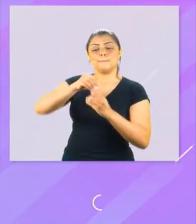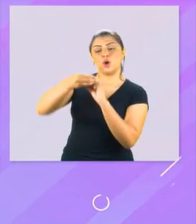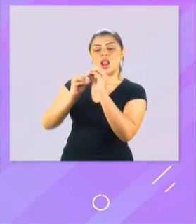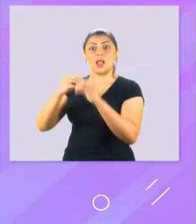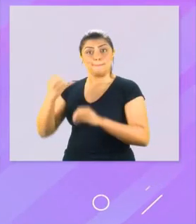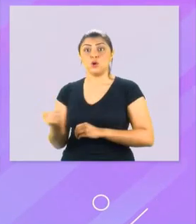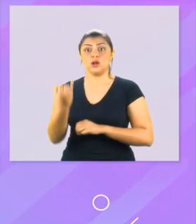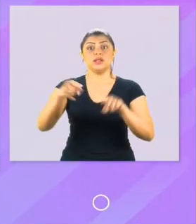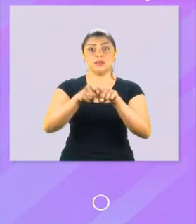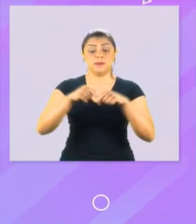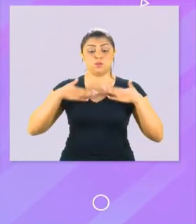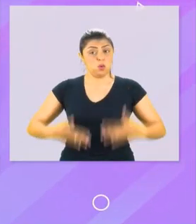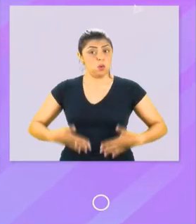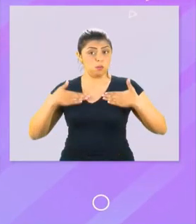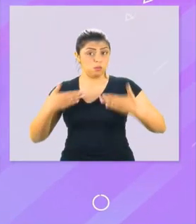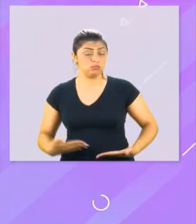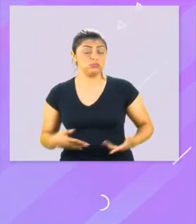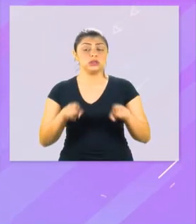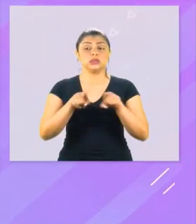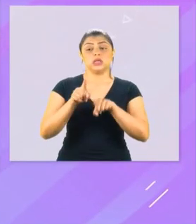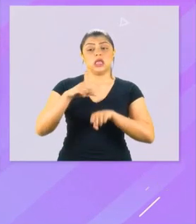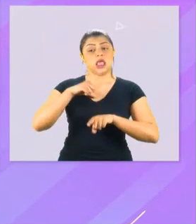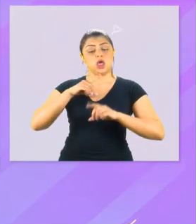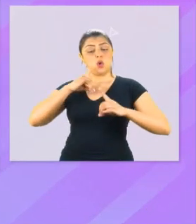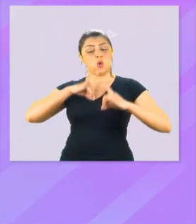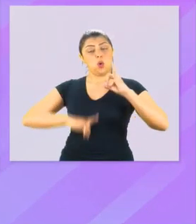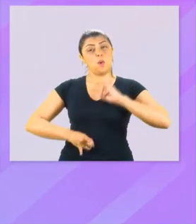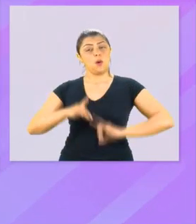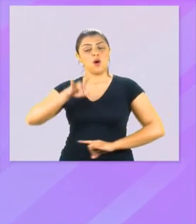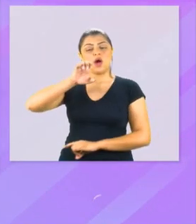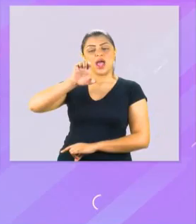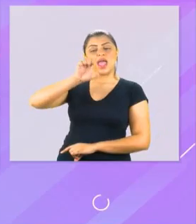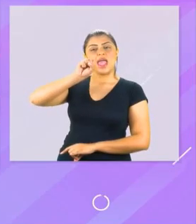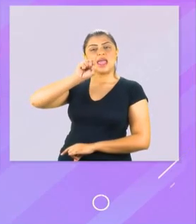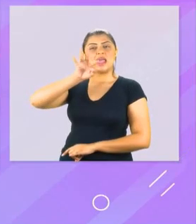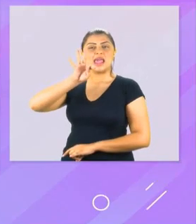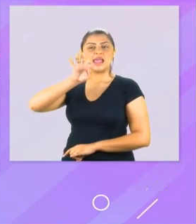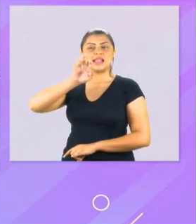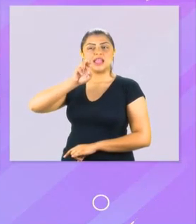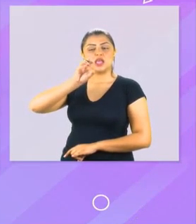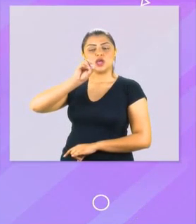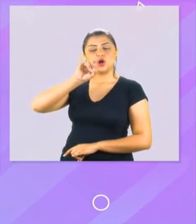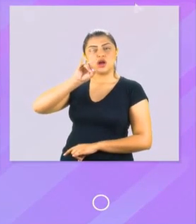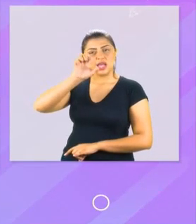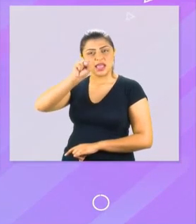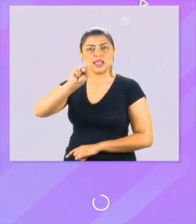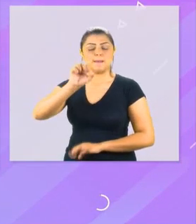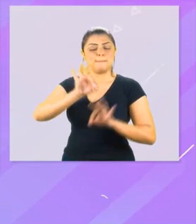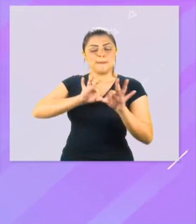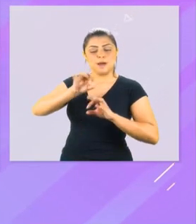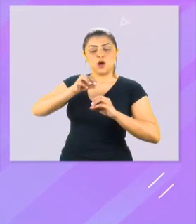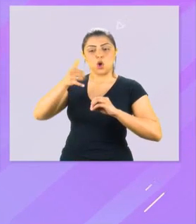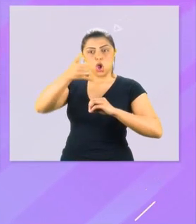moléculas que são extremamente importantes para nós. Nós temos os hormônios esteroides, que são produzidos a partir do colesterol.